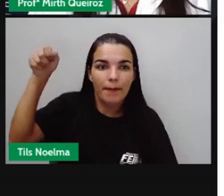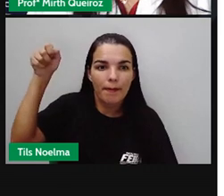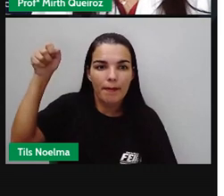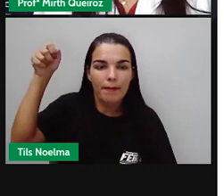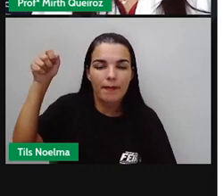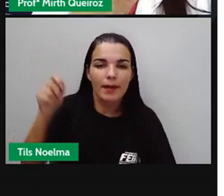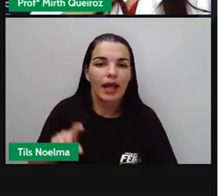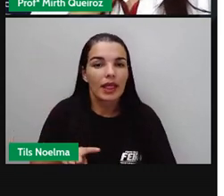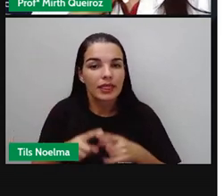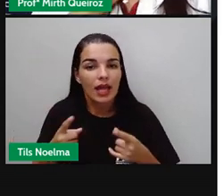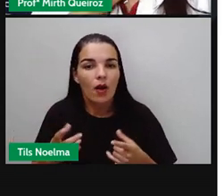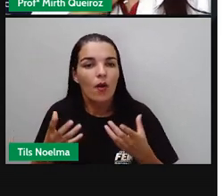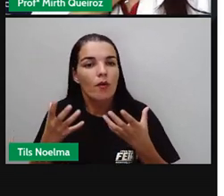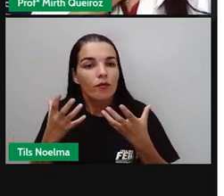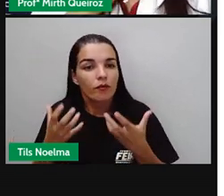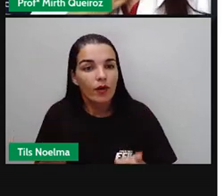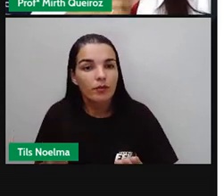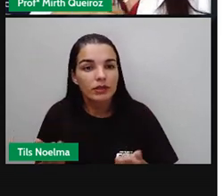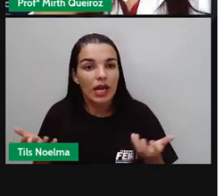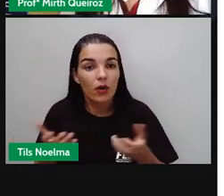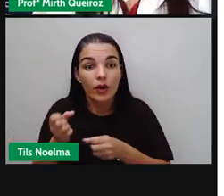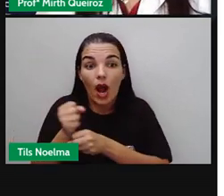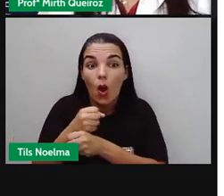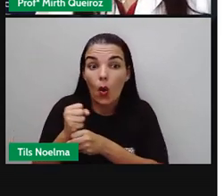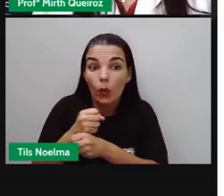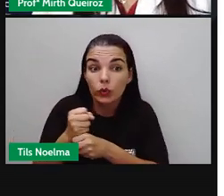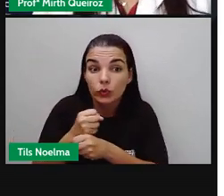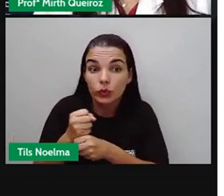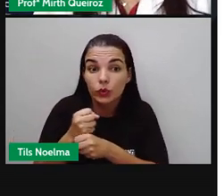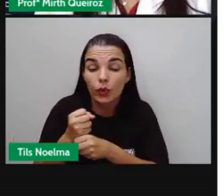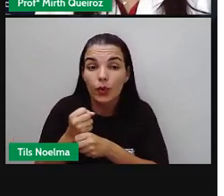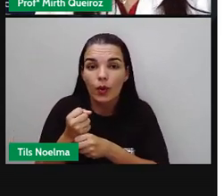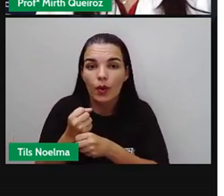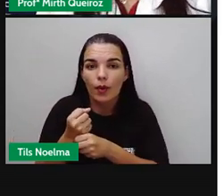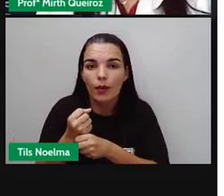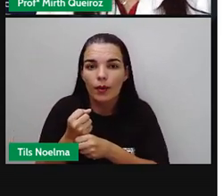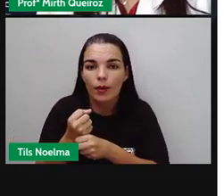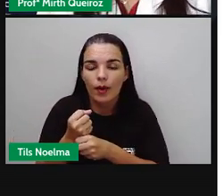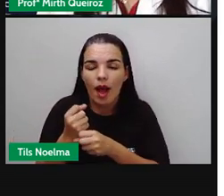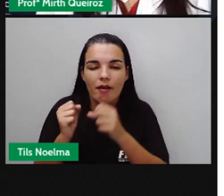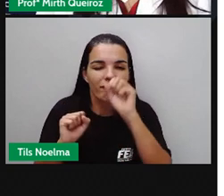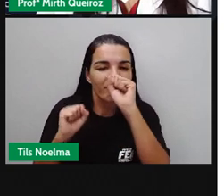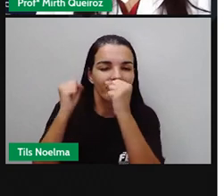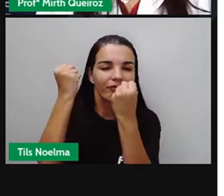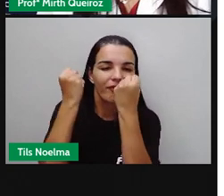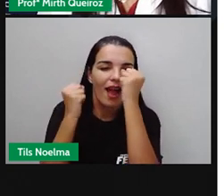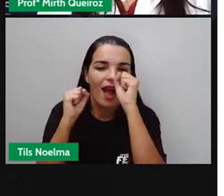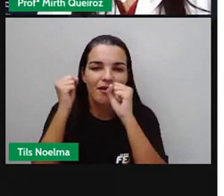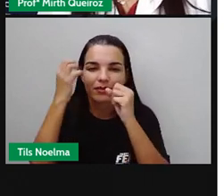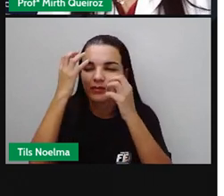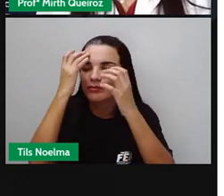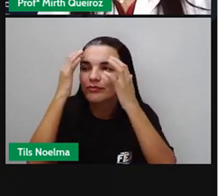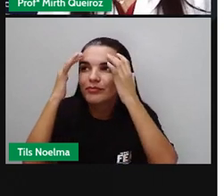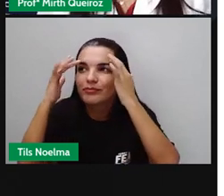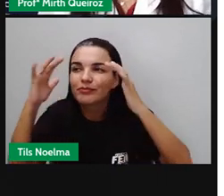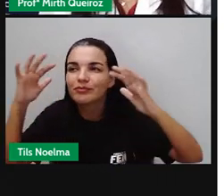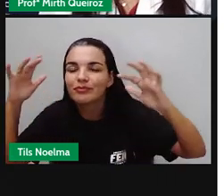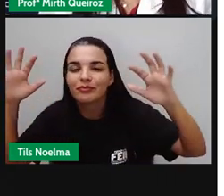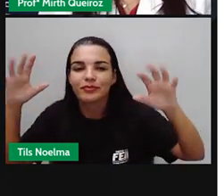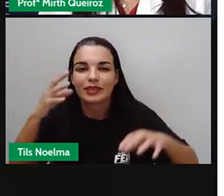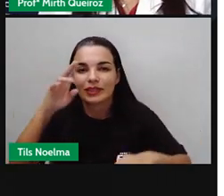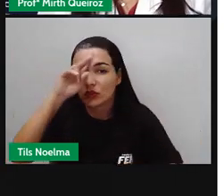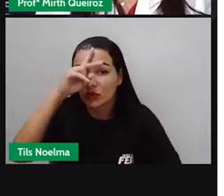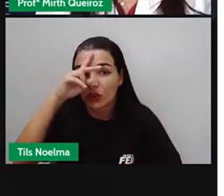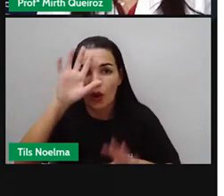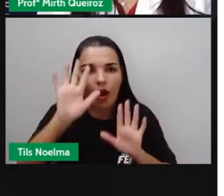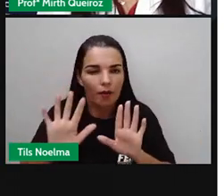fada, vamos agora construir uma fábrica dos contos. Como é que seria essa